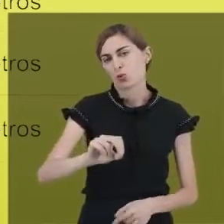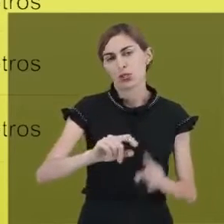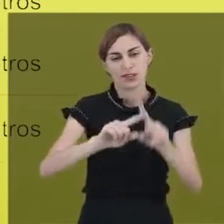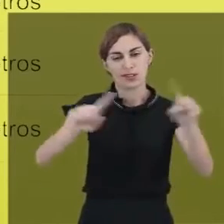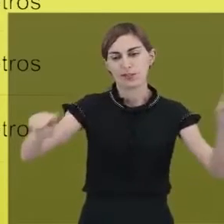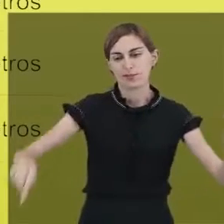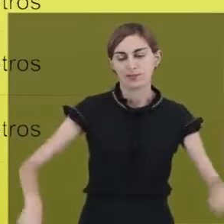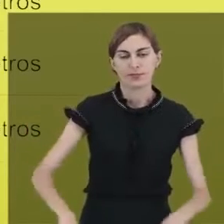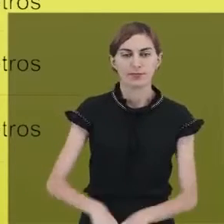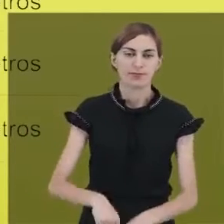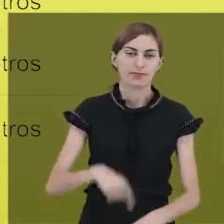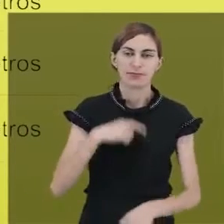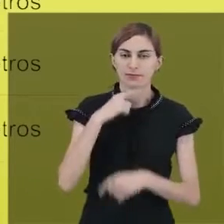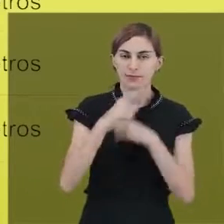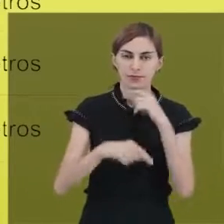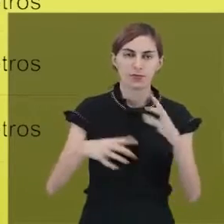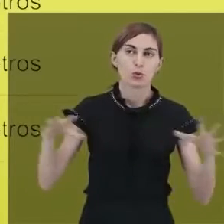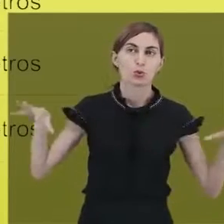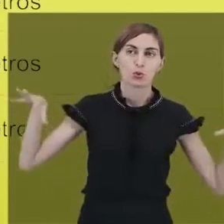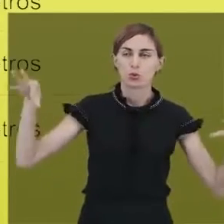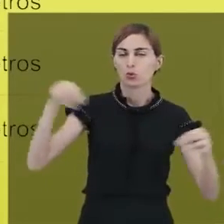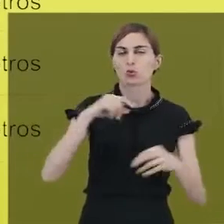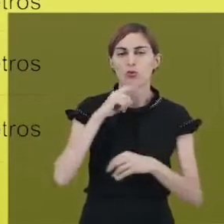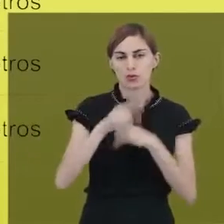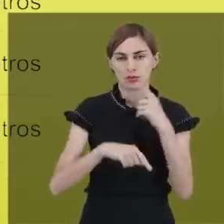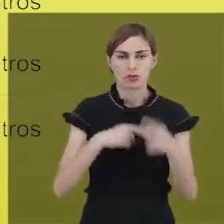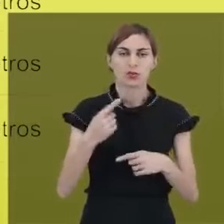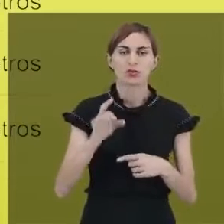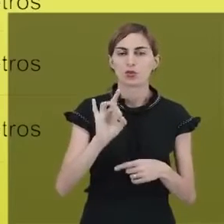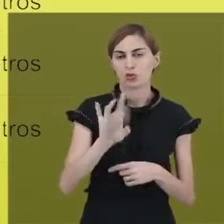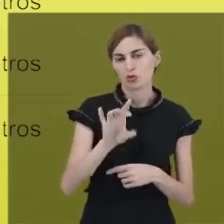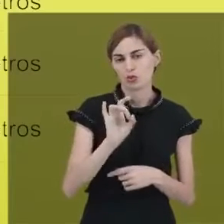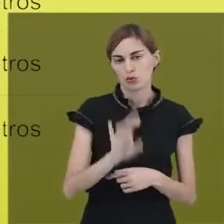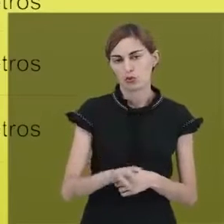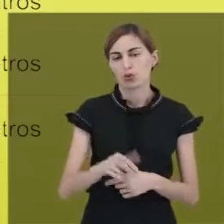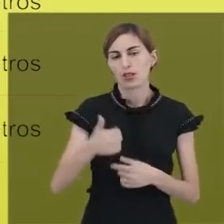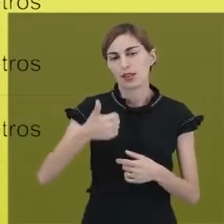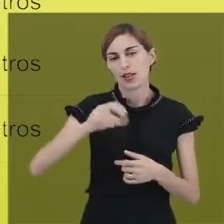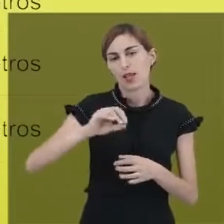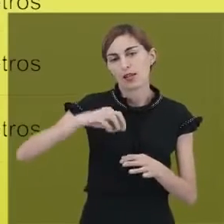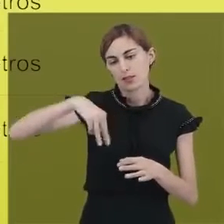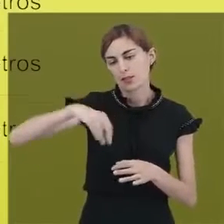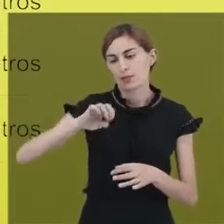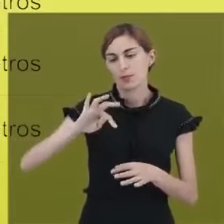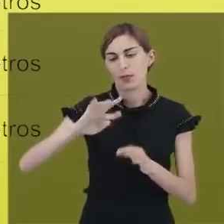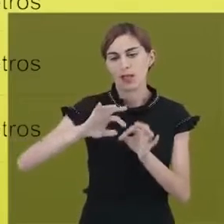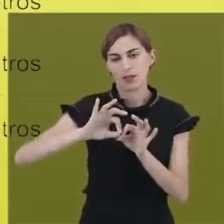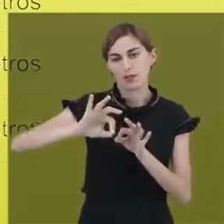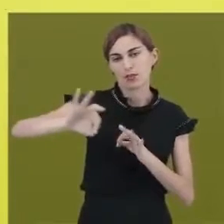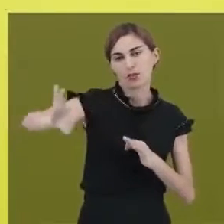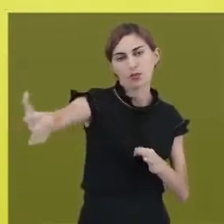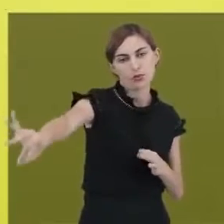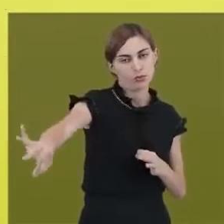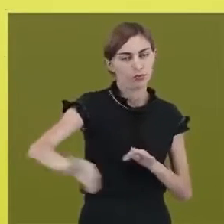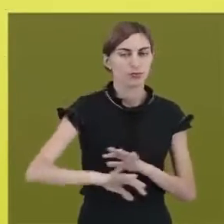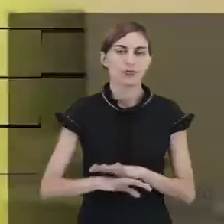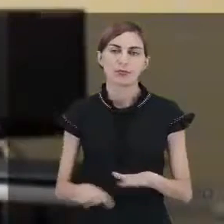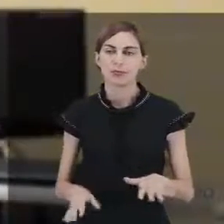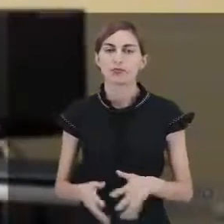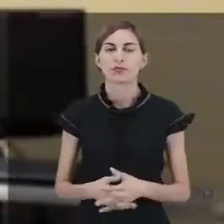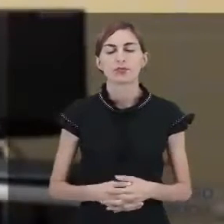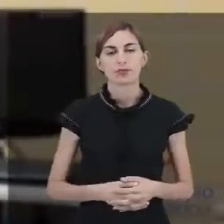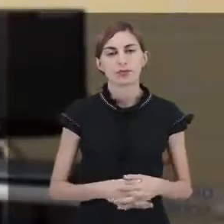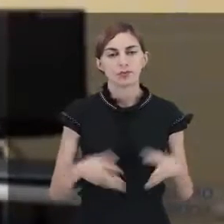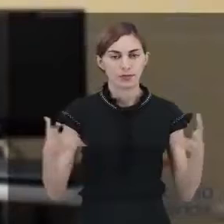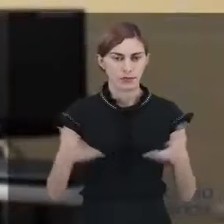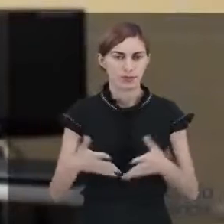E ser alcançado por um operador e no máximo em 10 metros também, 10 metros de distância. Vamos